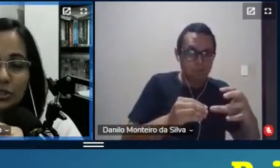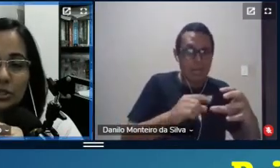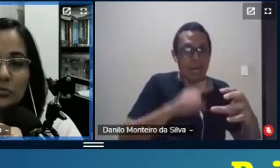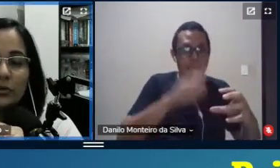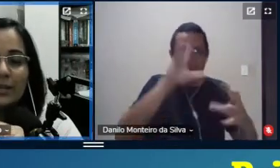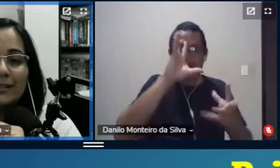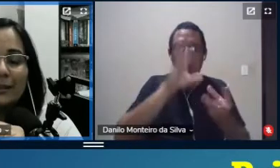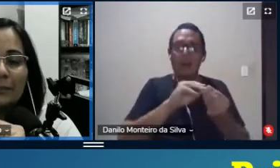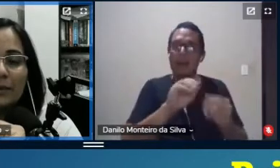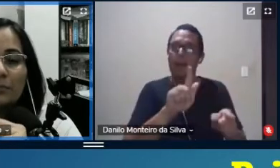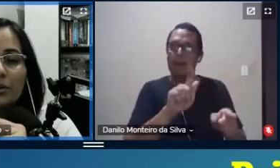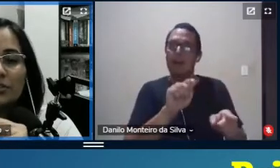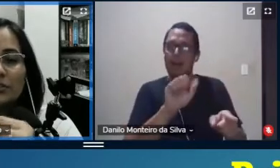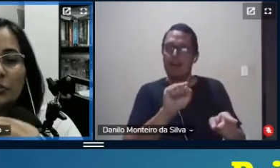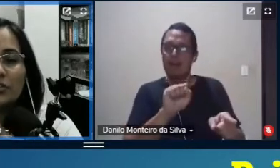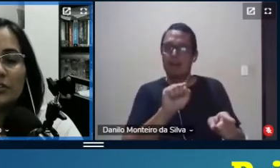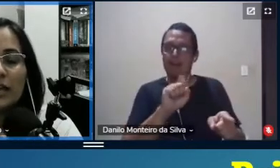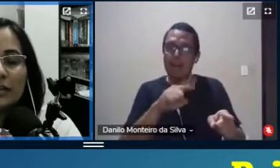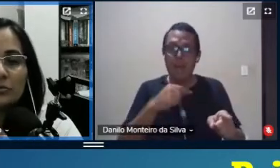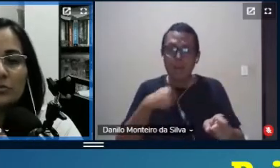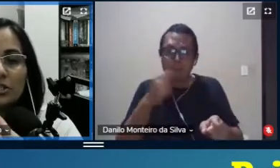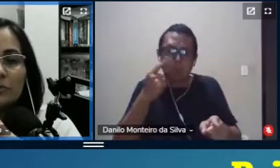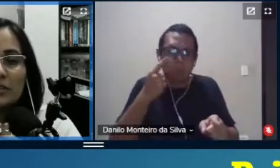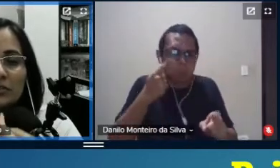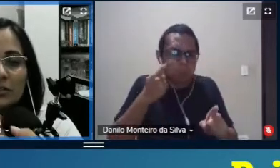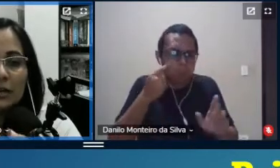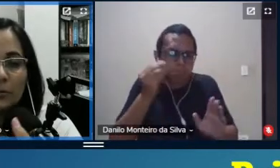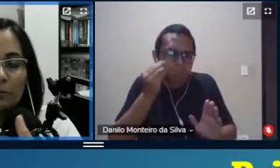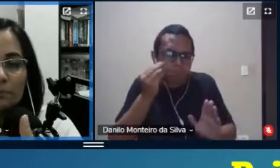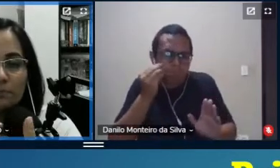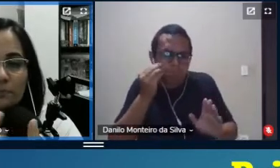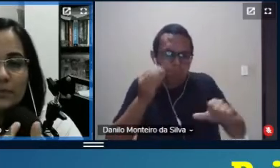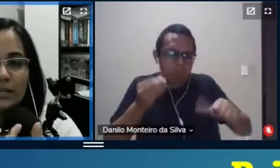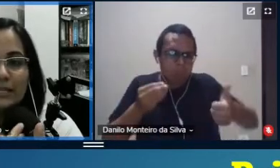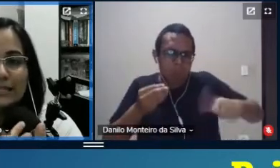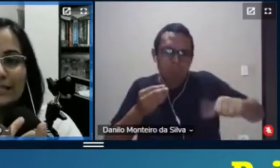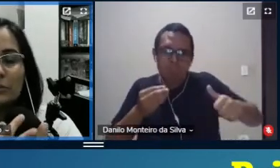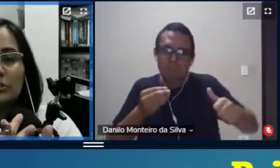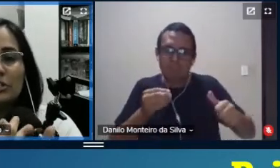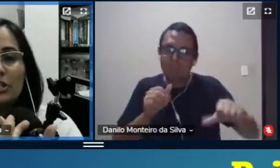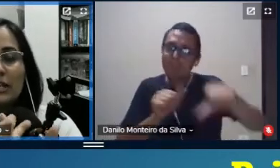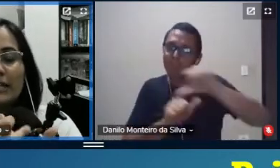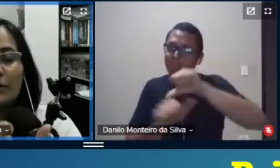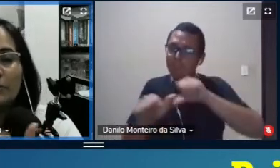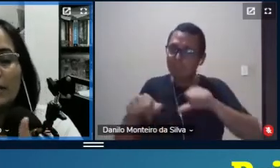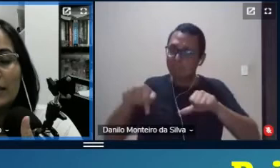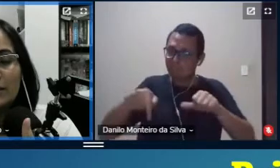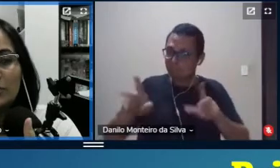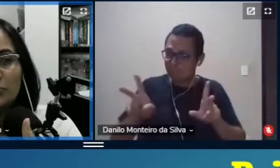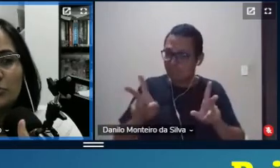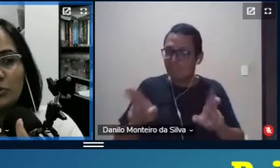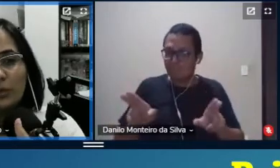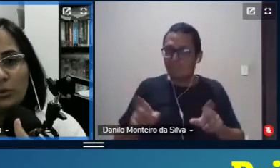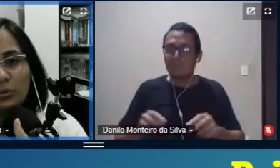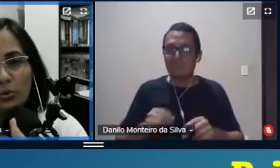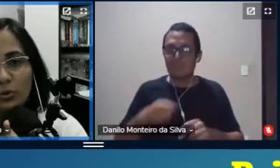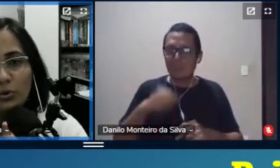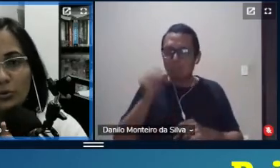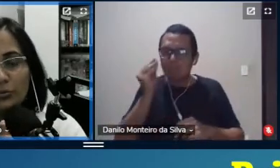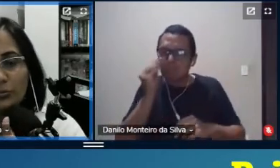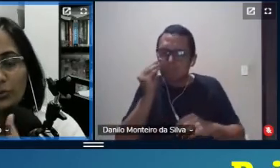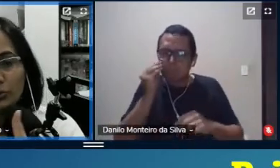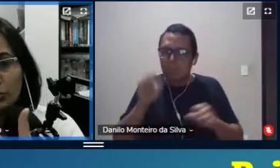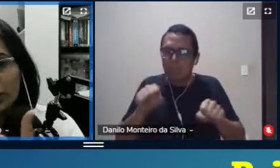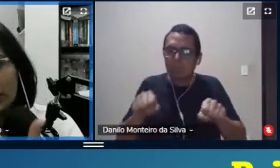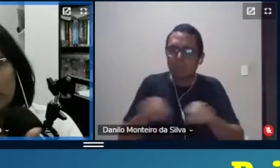não destrutivo, ele também pode ser um ensaio dimensional. Então, geralmente, o